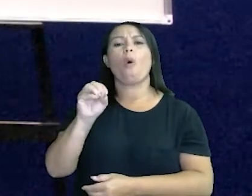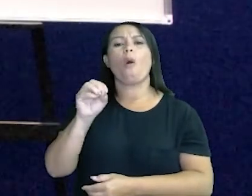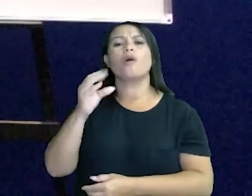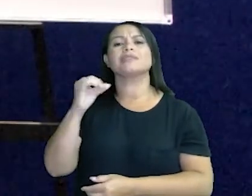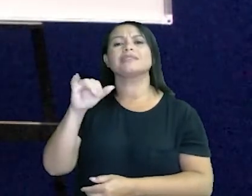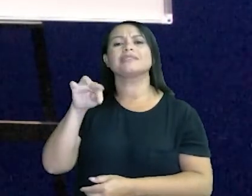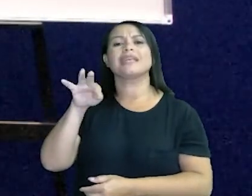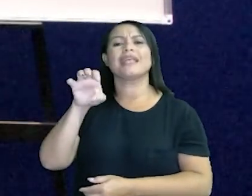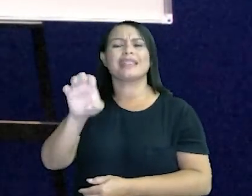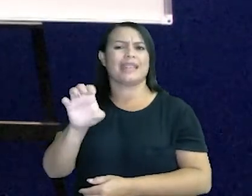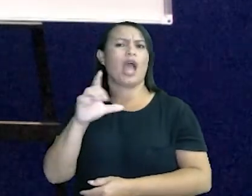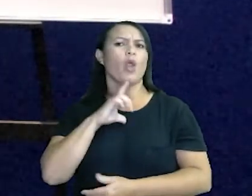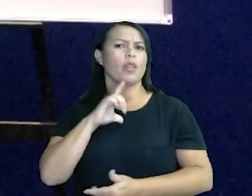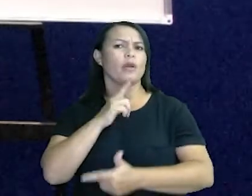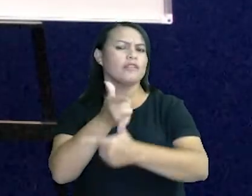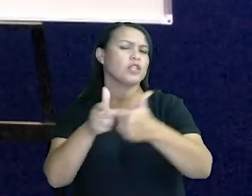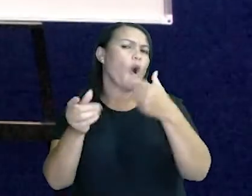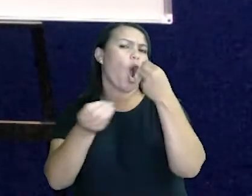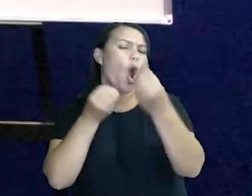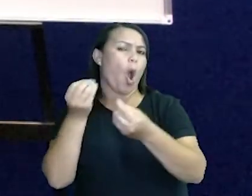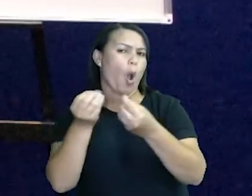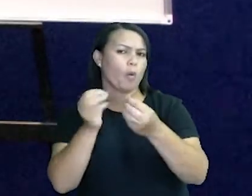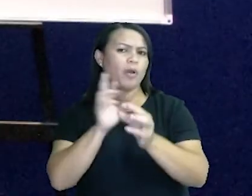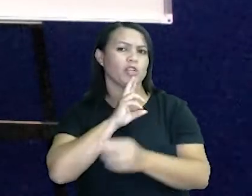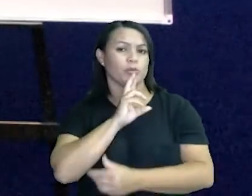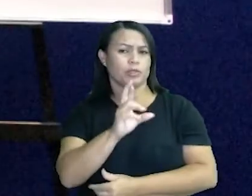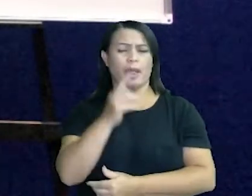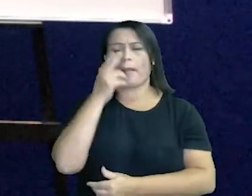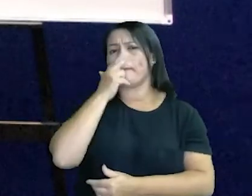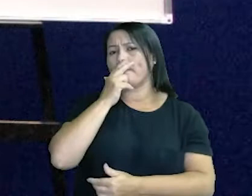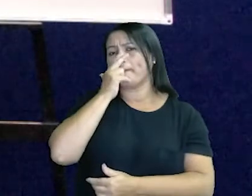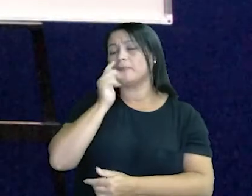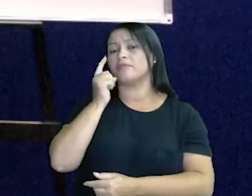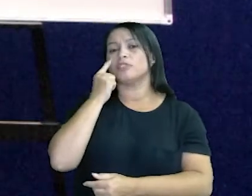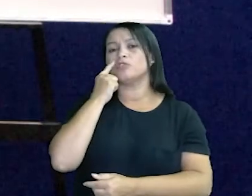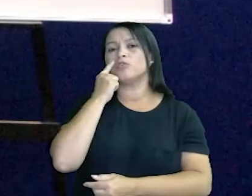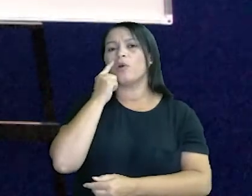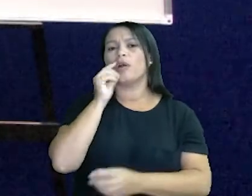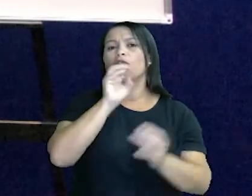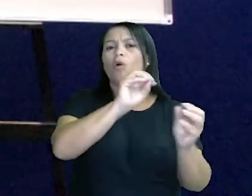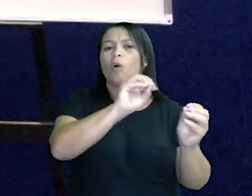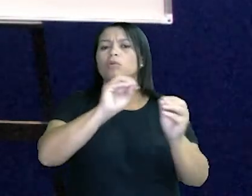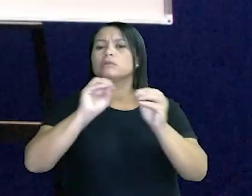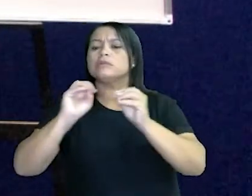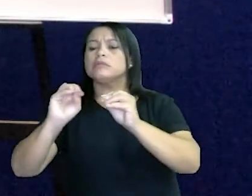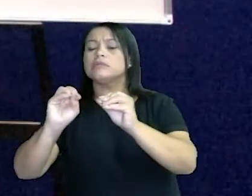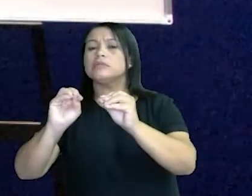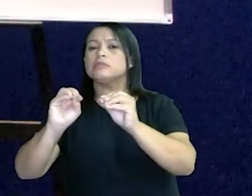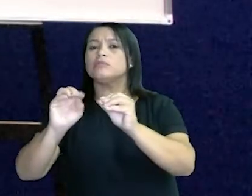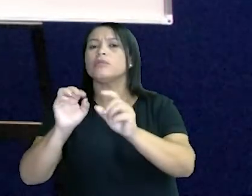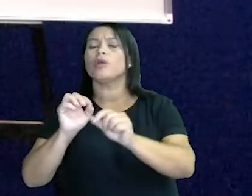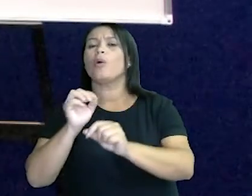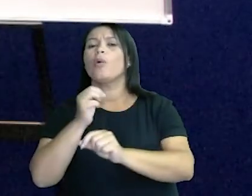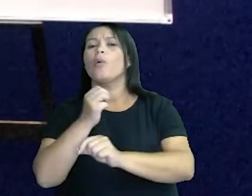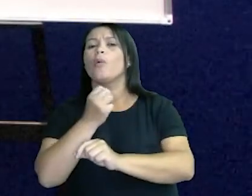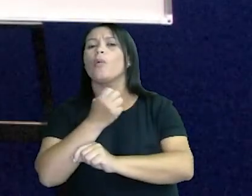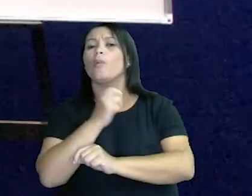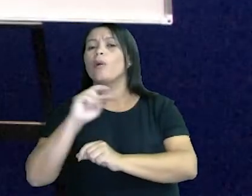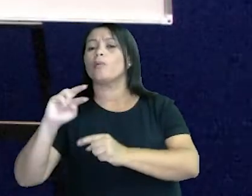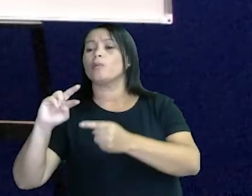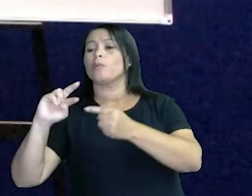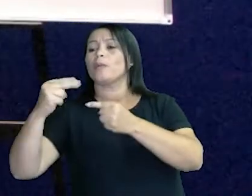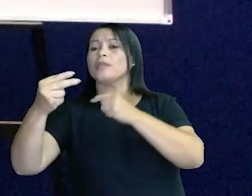divisão a sua compra pessoa a mesma forma tá então eu vou distribuir a me o meu